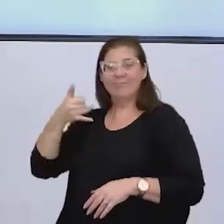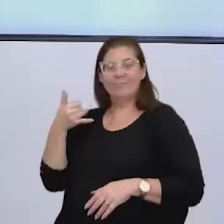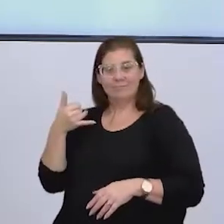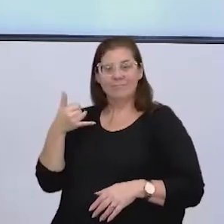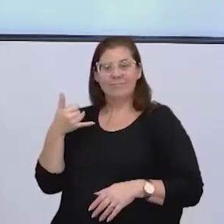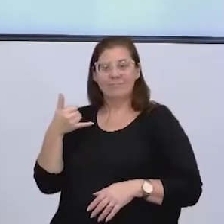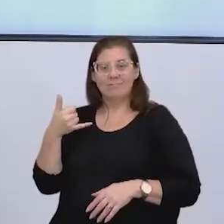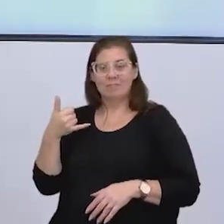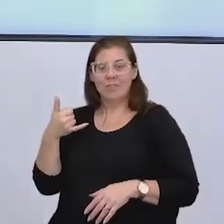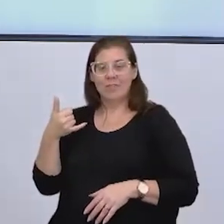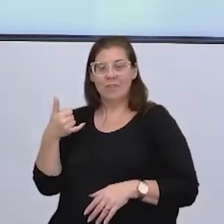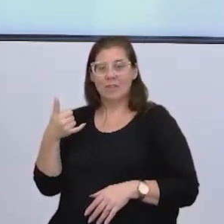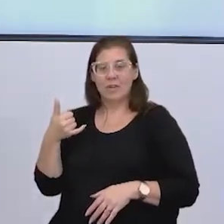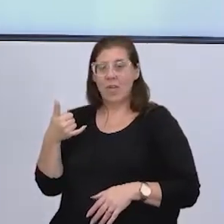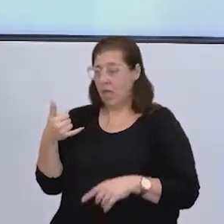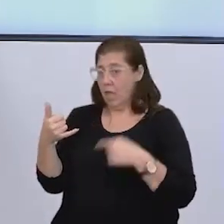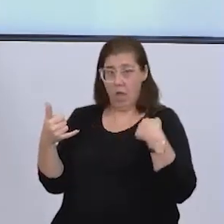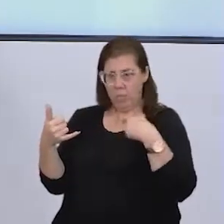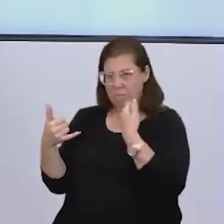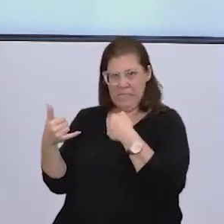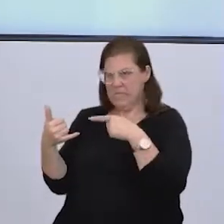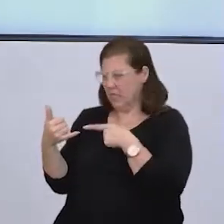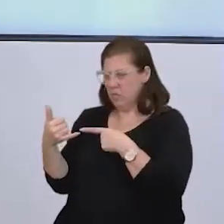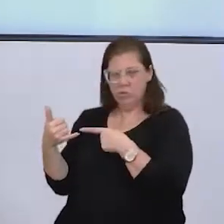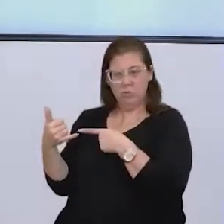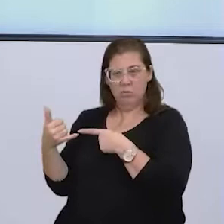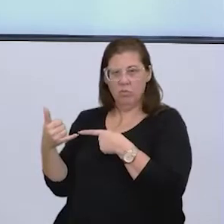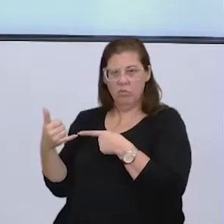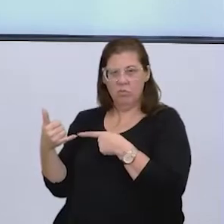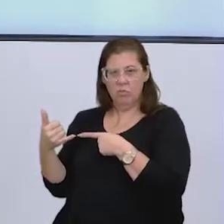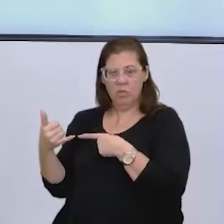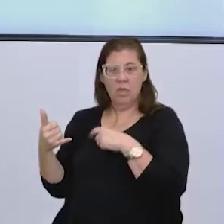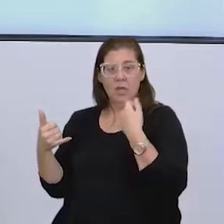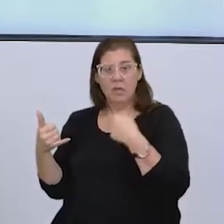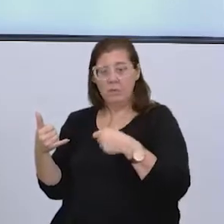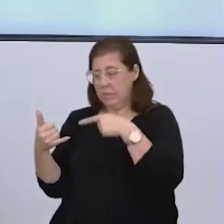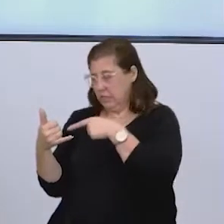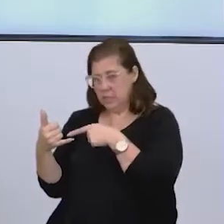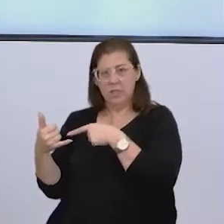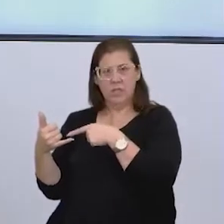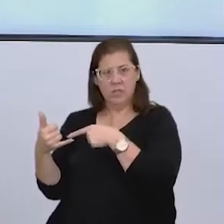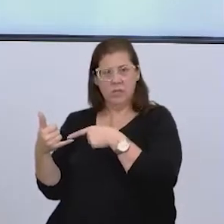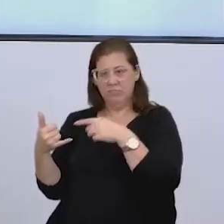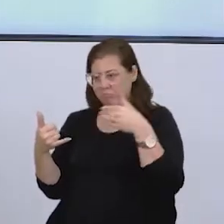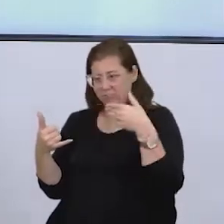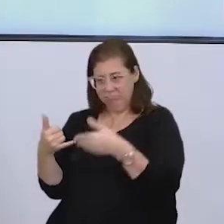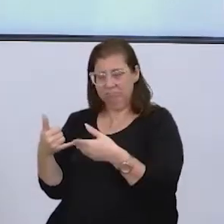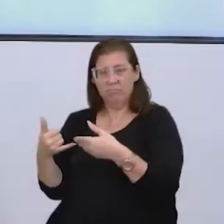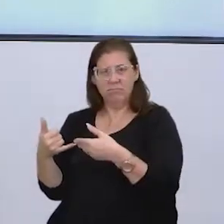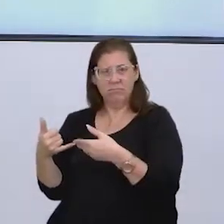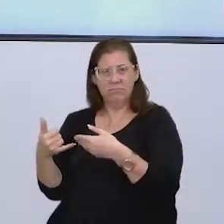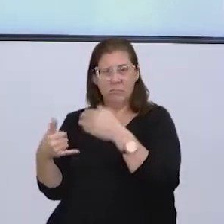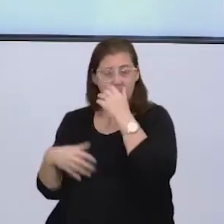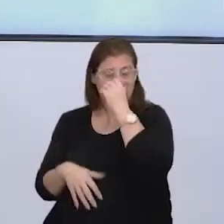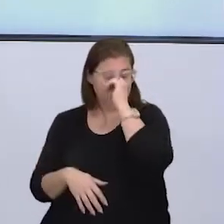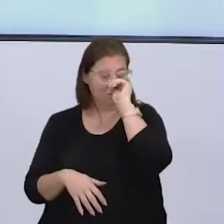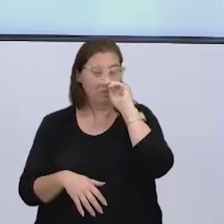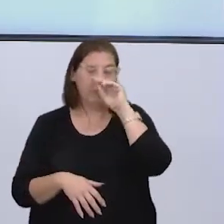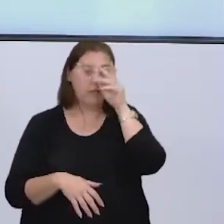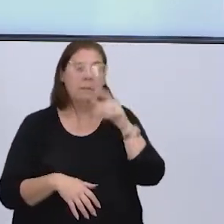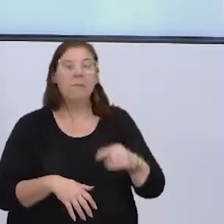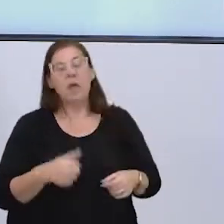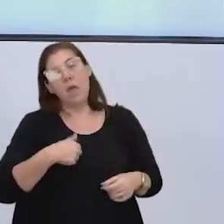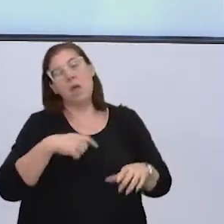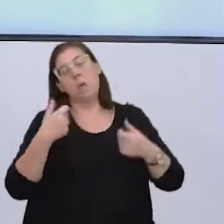só eu querer o celular, é eu precisar desse celular, é eu precisar desse ponto específico, é igual. Eu